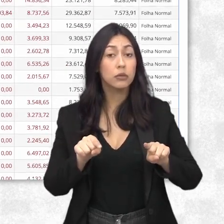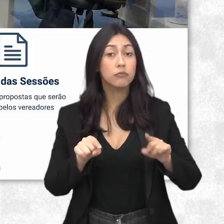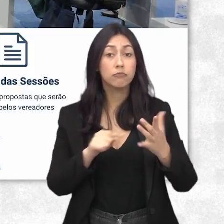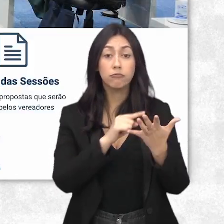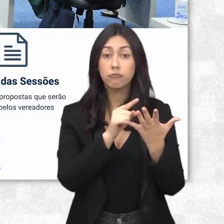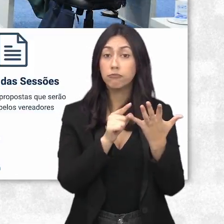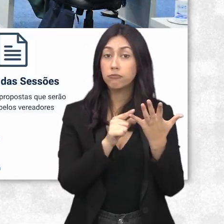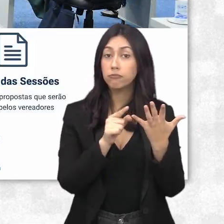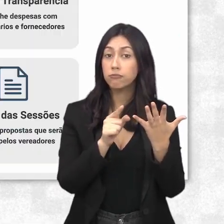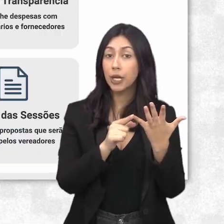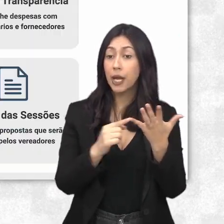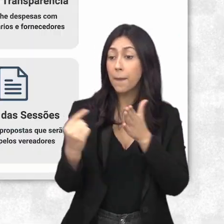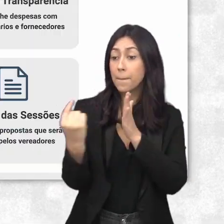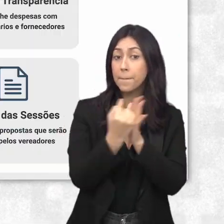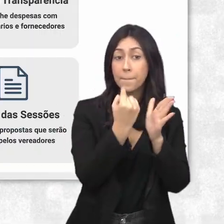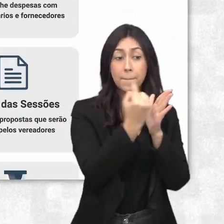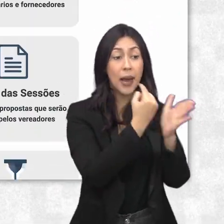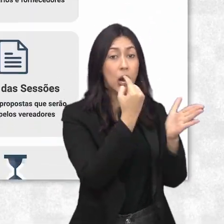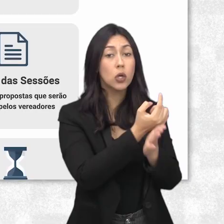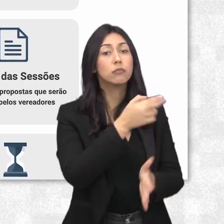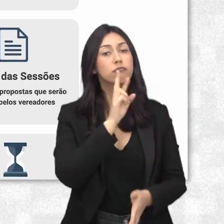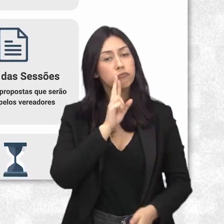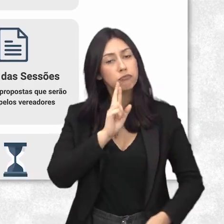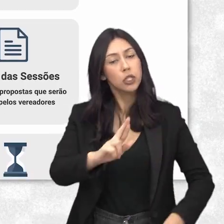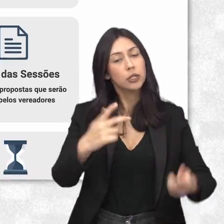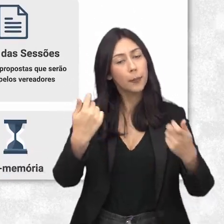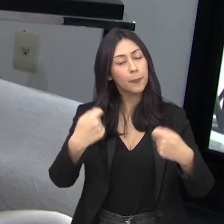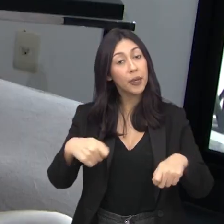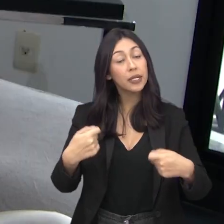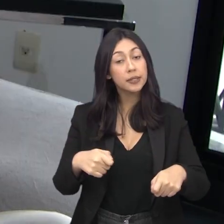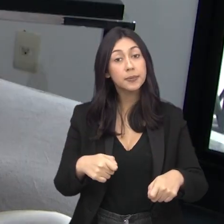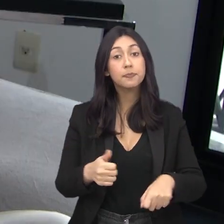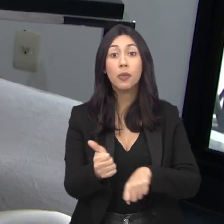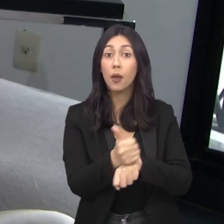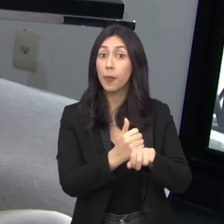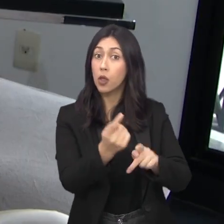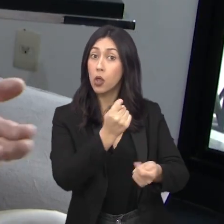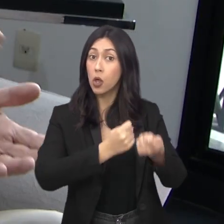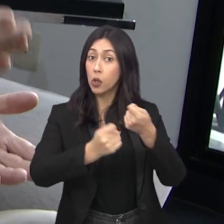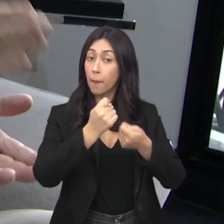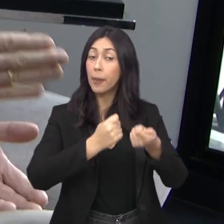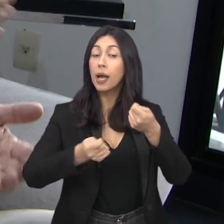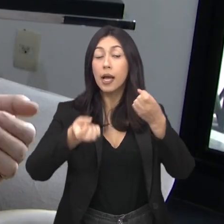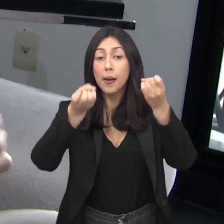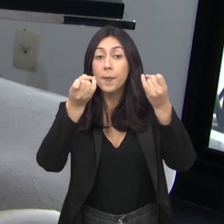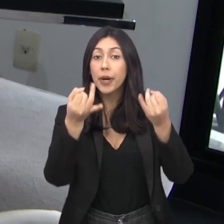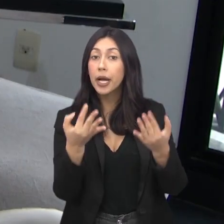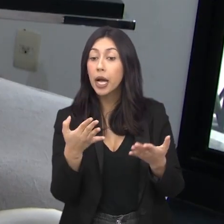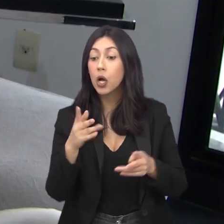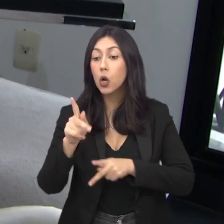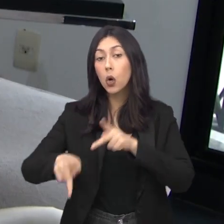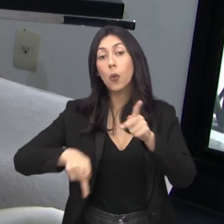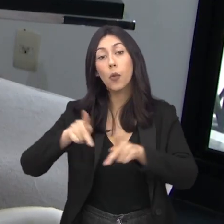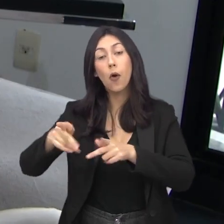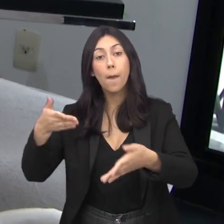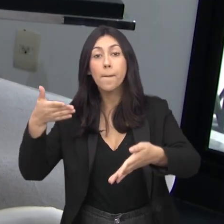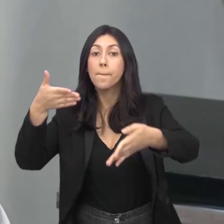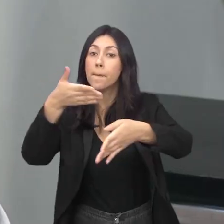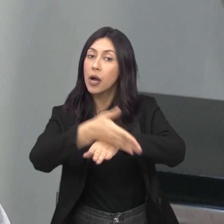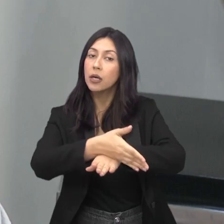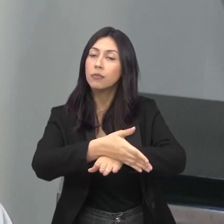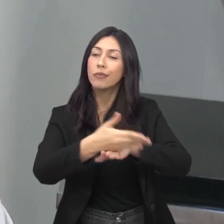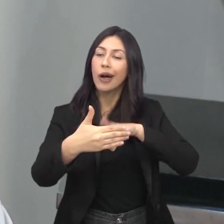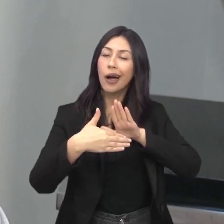servidores e respostas às perguntas frequentes da sociedade. Esse economista explica que a participação pública nesses